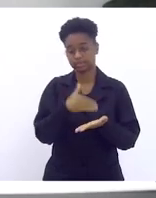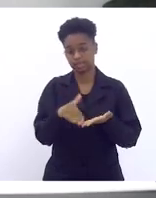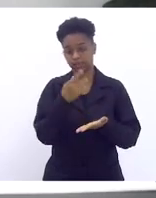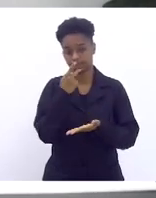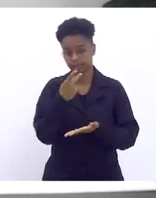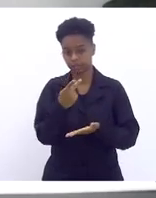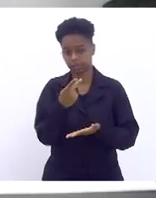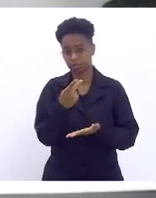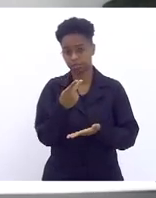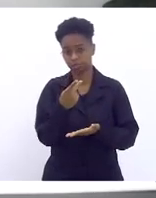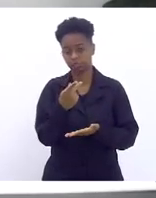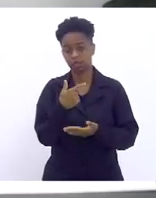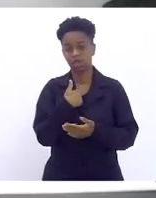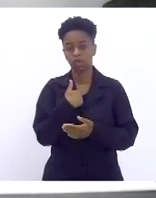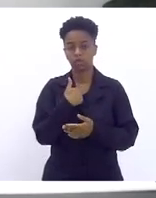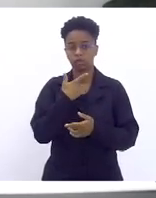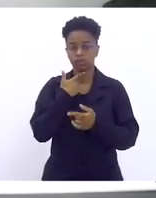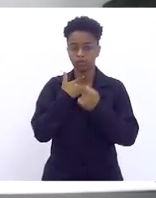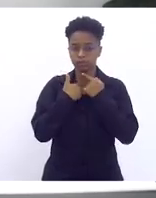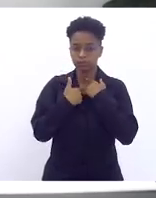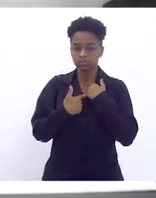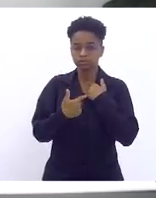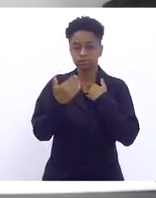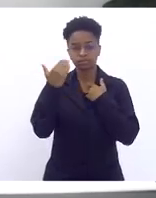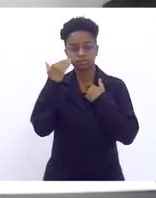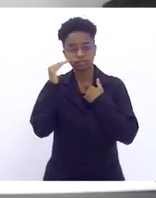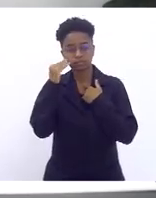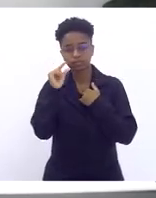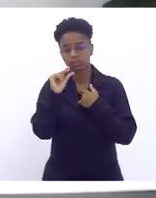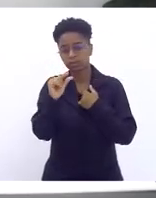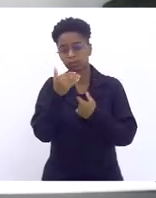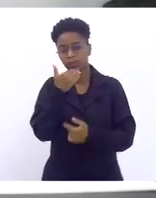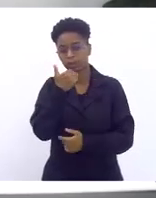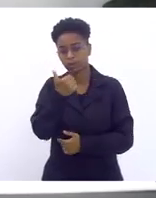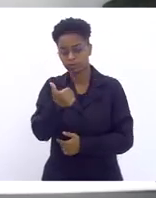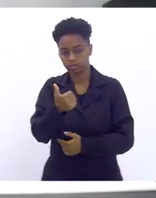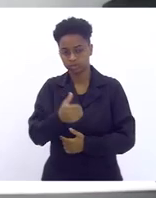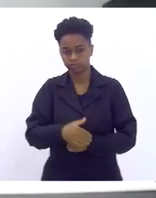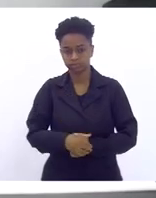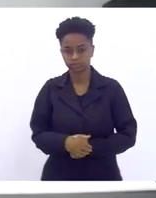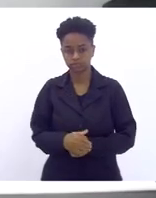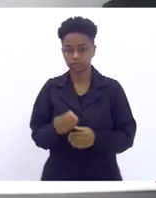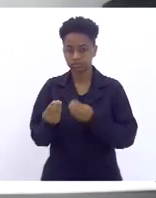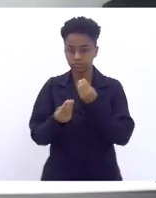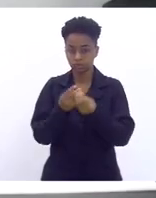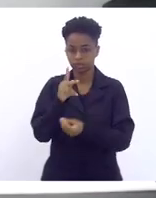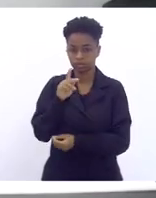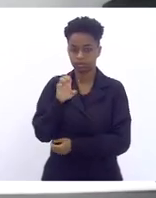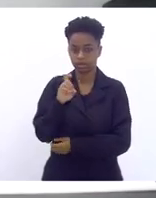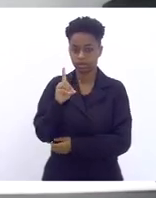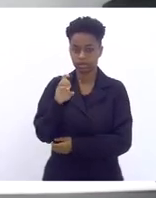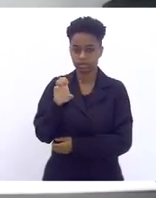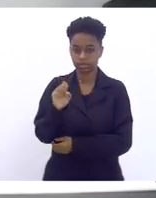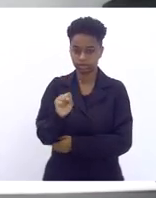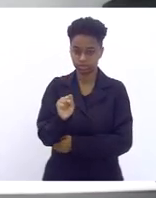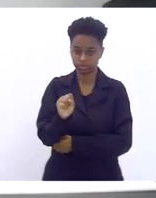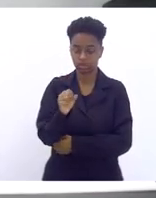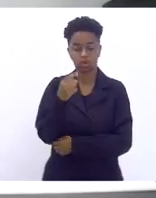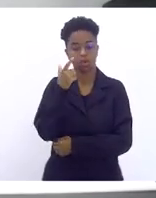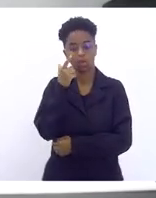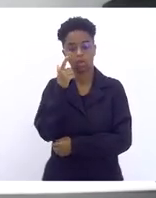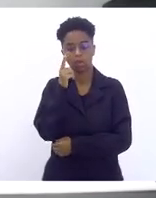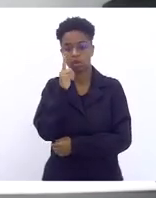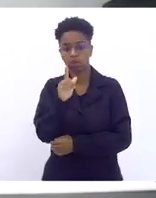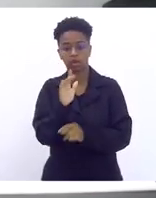falou eu queria entender um pouco melhor como é que pede vai ajudar